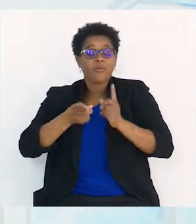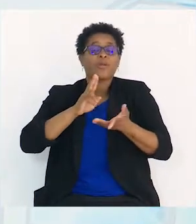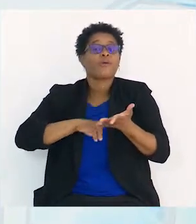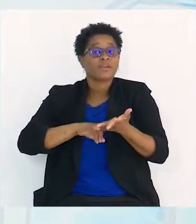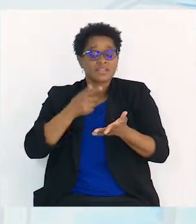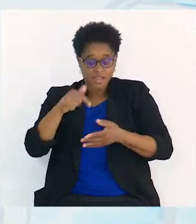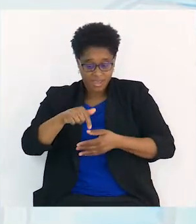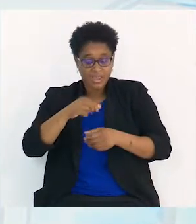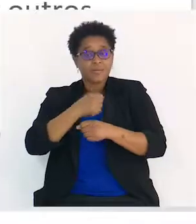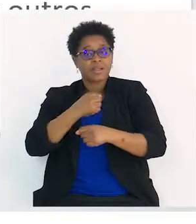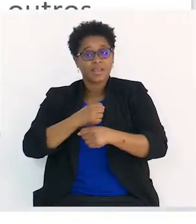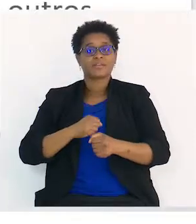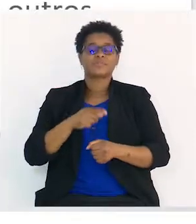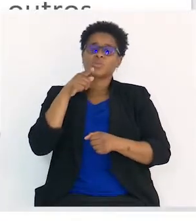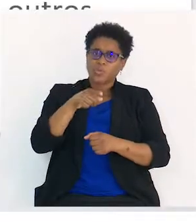trabalhar. Tu viste